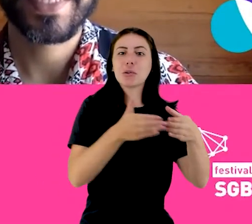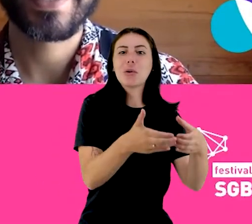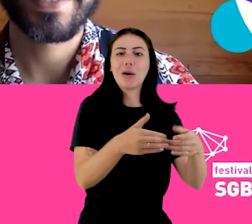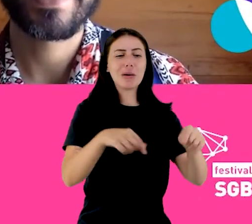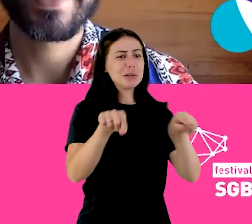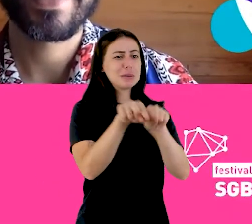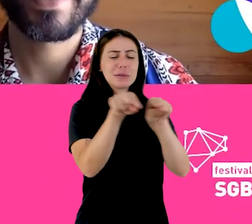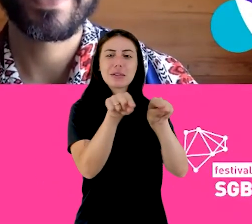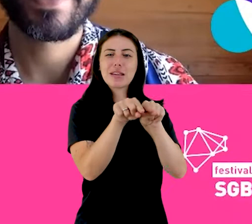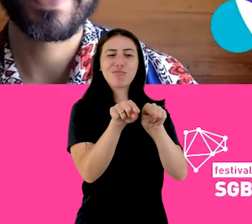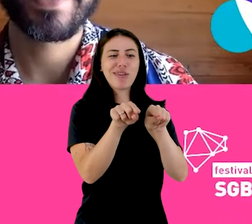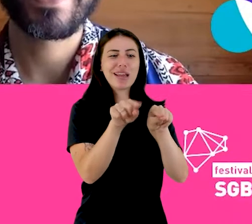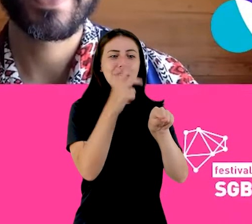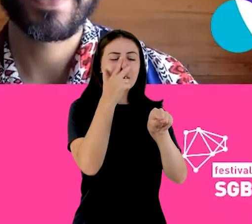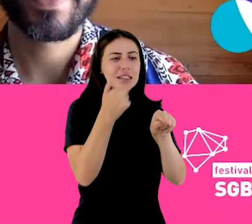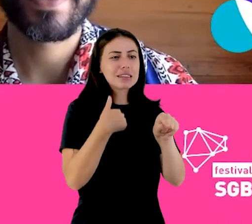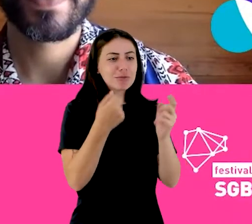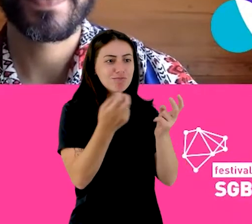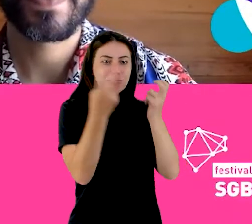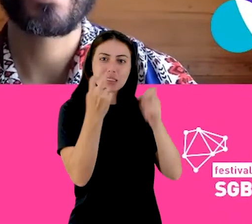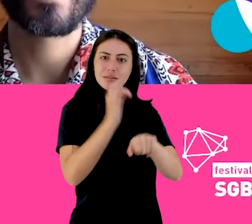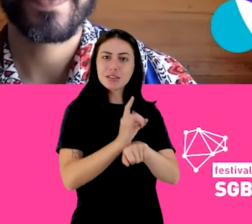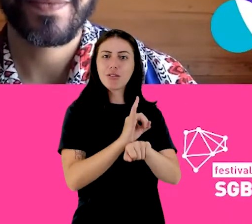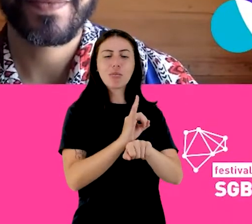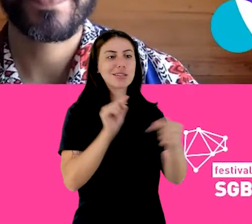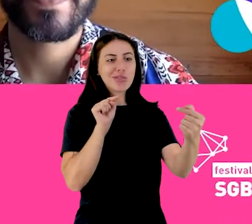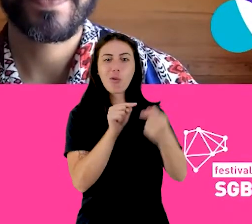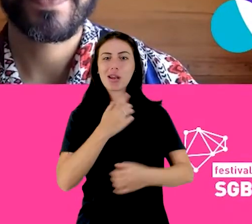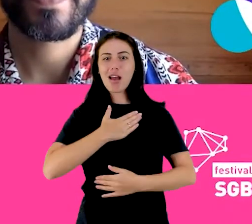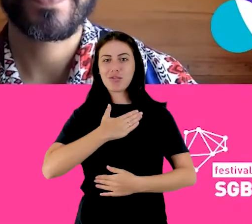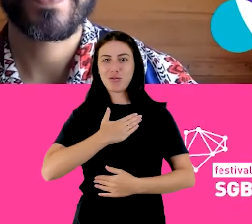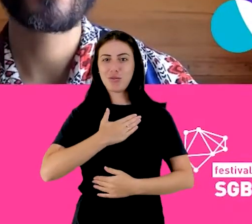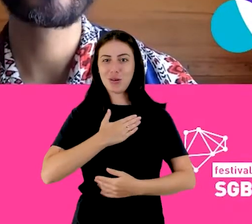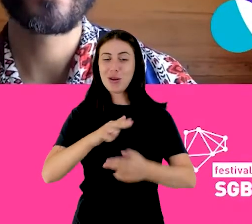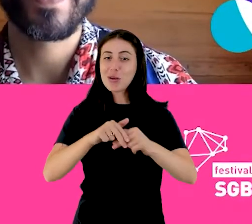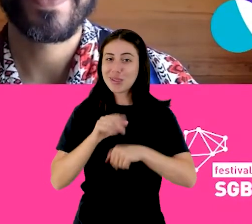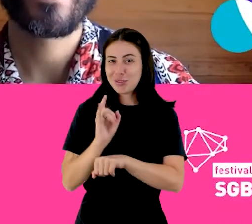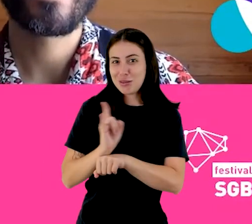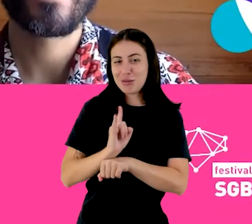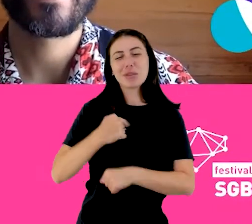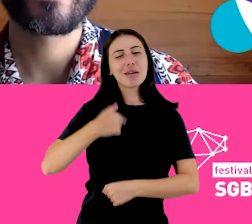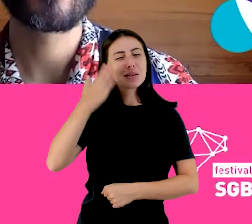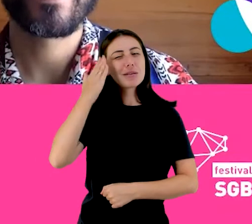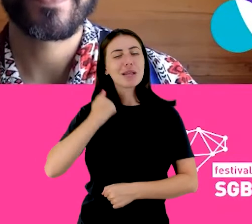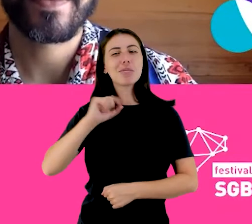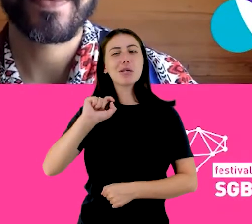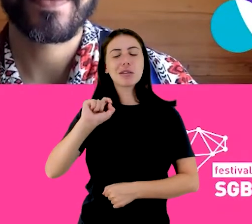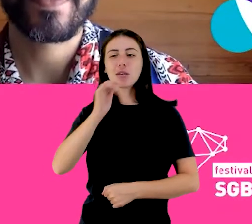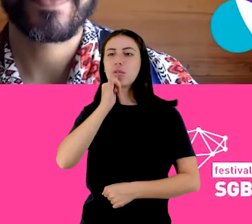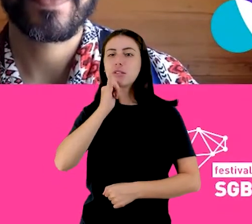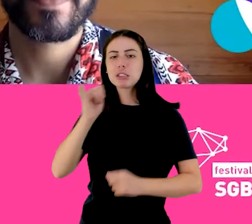me comprometo, eu sou engajada, eu sou naturalmente uma conectora, então aquilo ali fez muito sentido para mim.